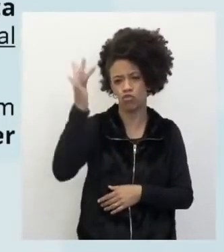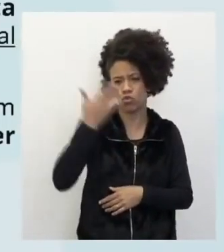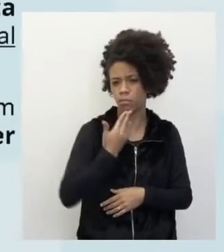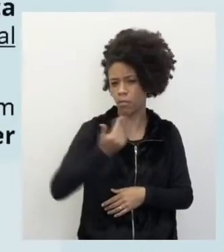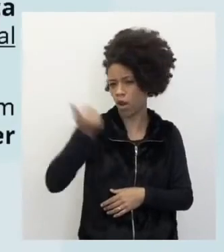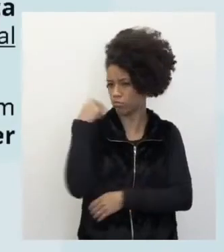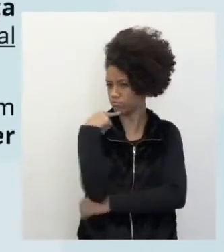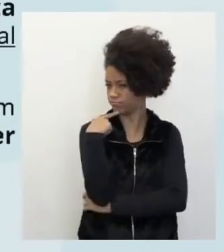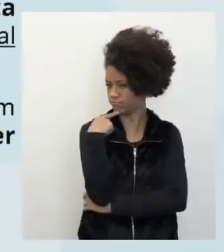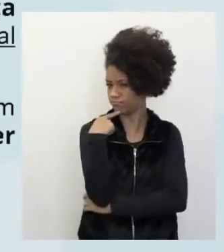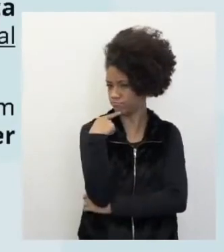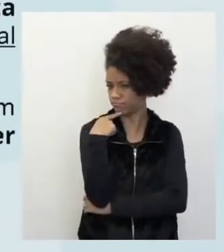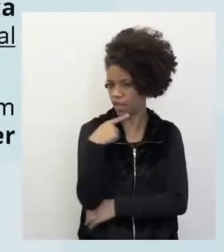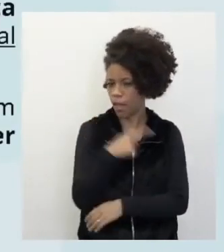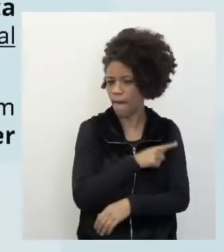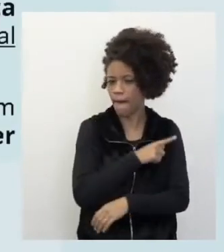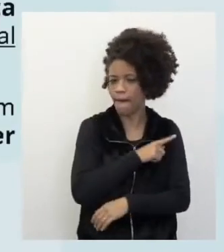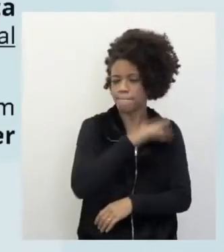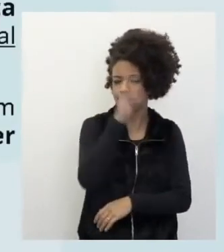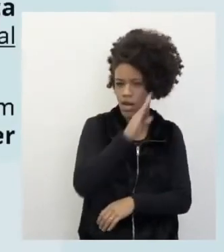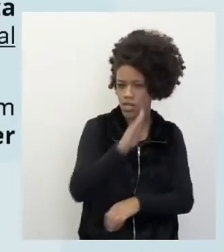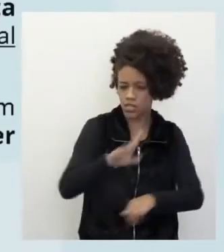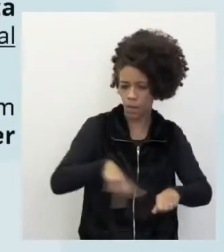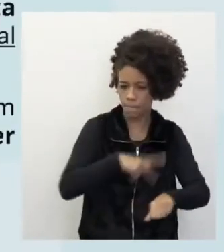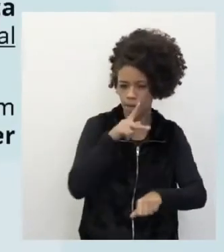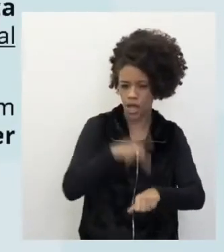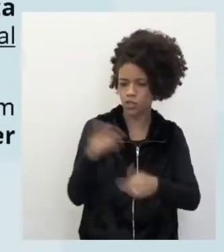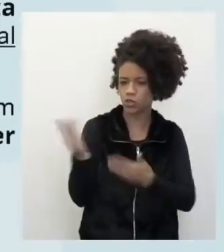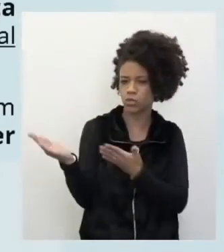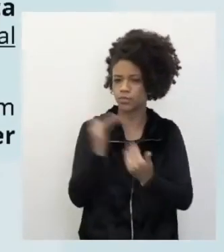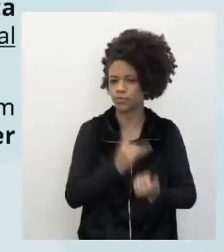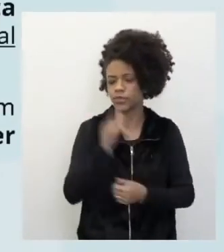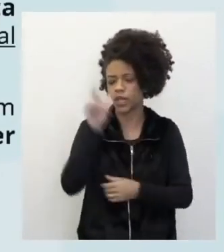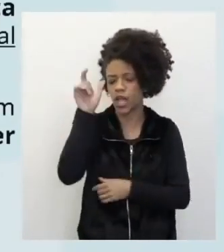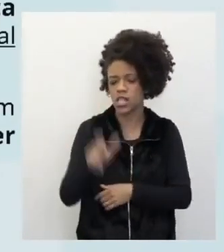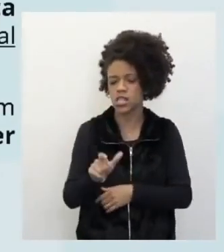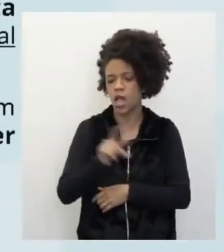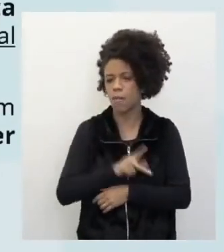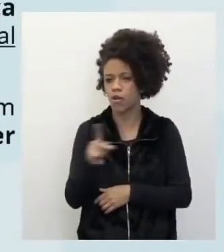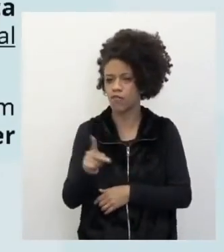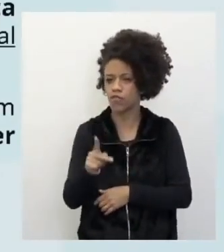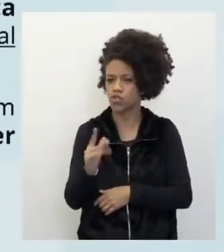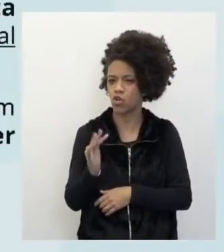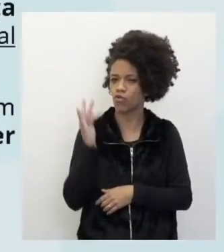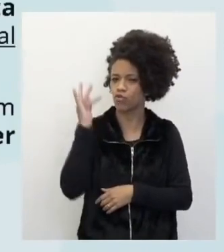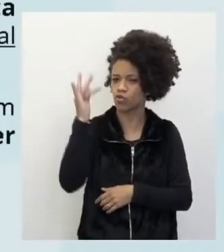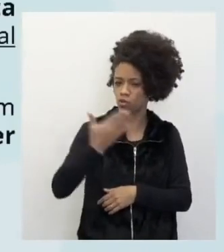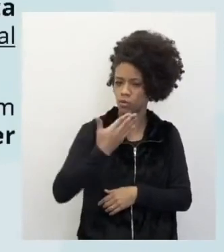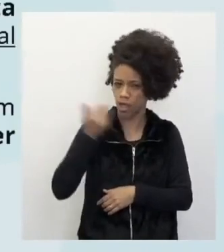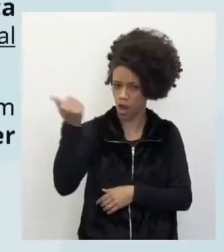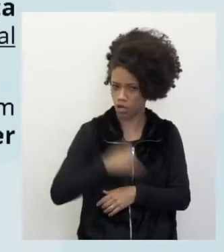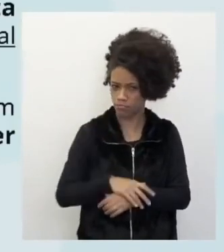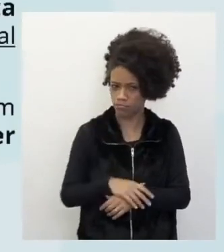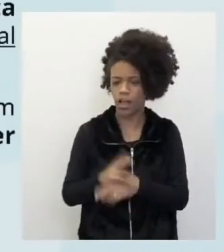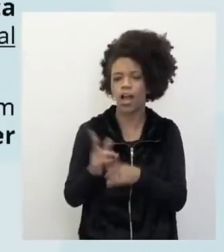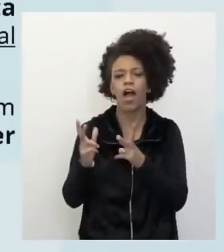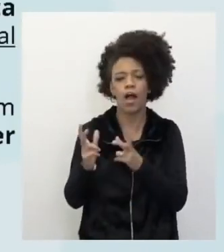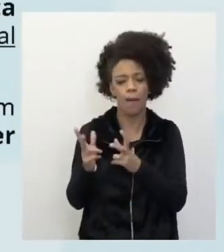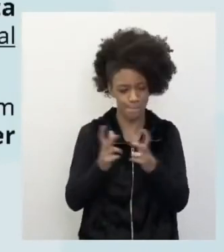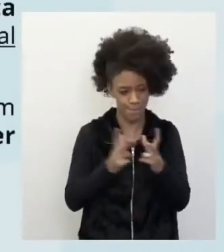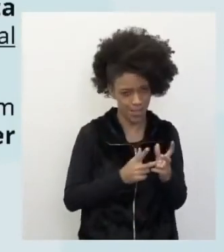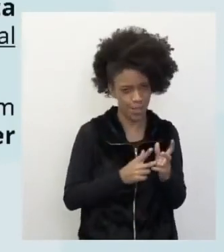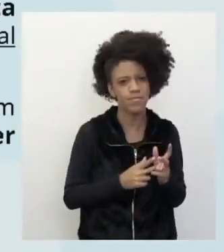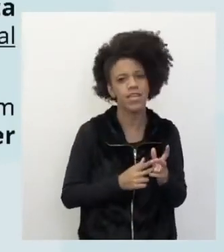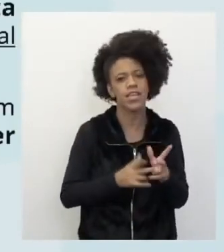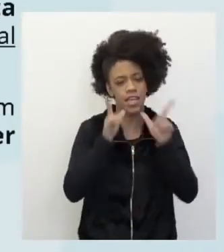gente. Brasil, país do presente, ser professor da futuro. E aí, galera, agora, eu já percebi que é sentido